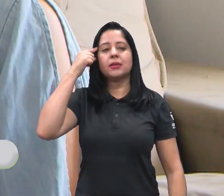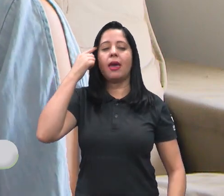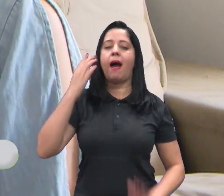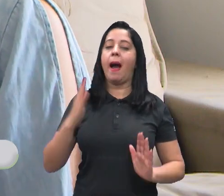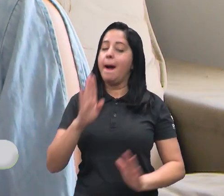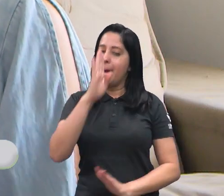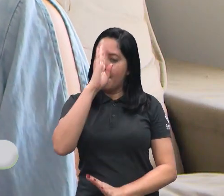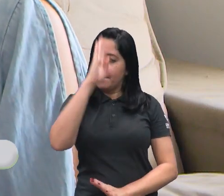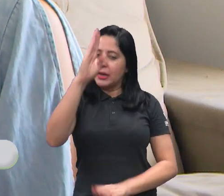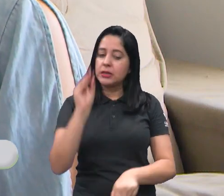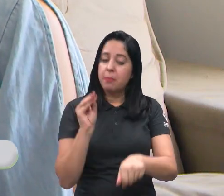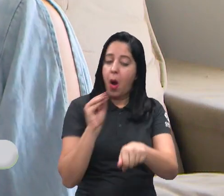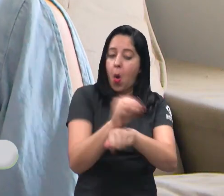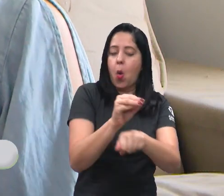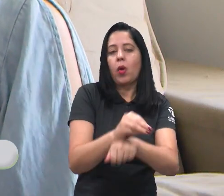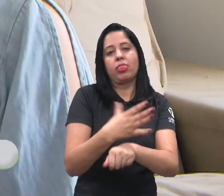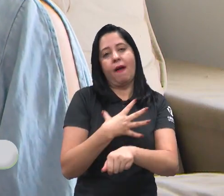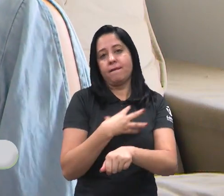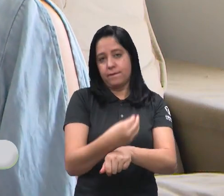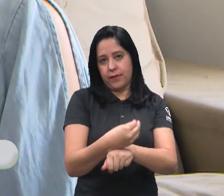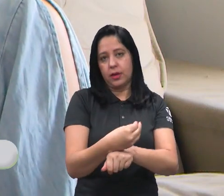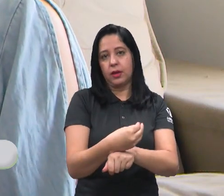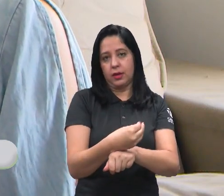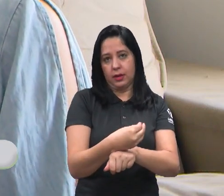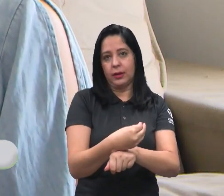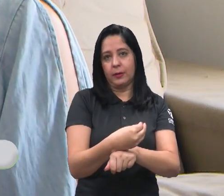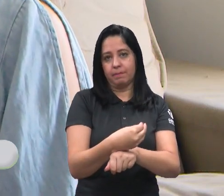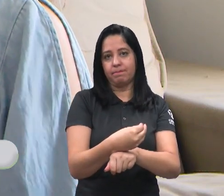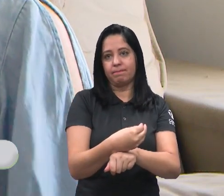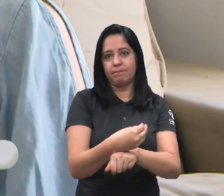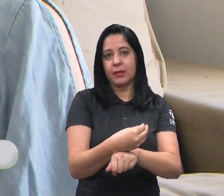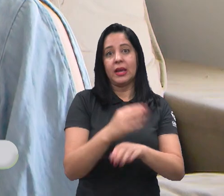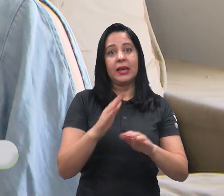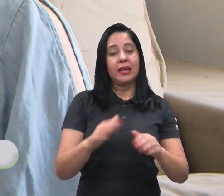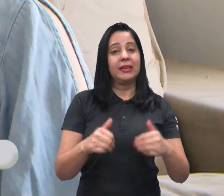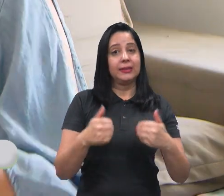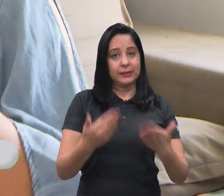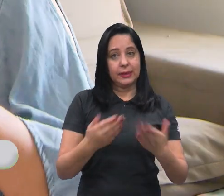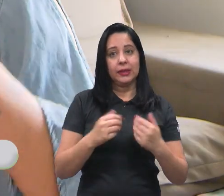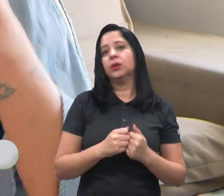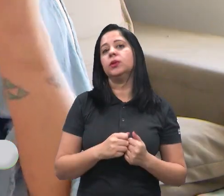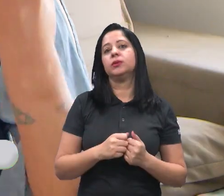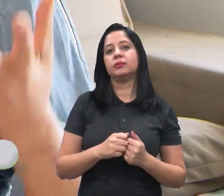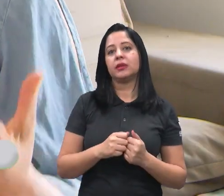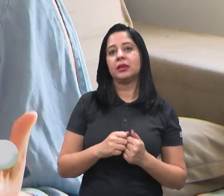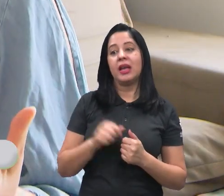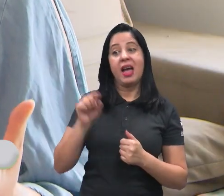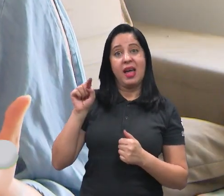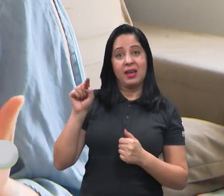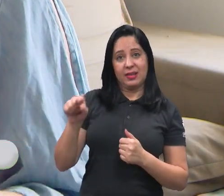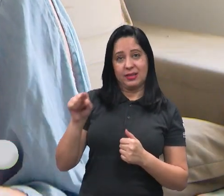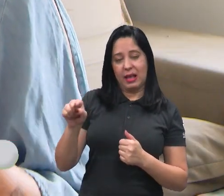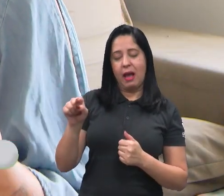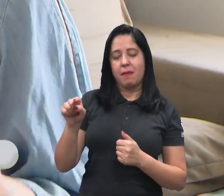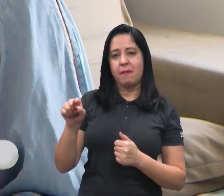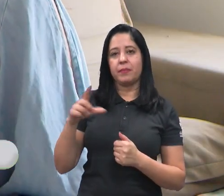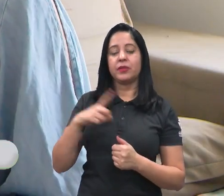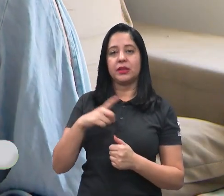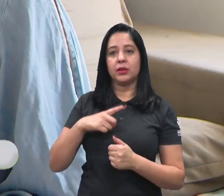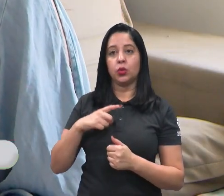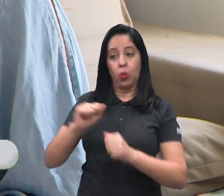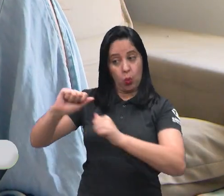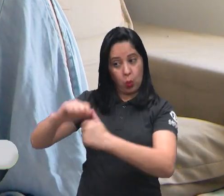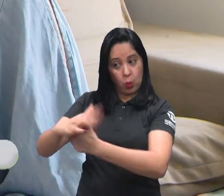Liana. Isso foi muito legal também porque no ITA eles compreenderam. Então a gente tem as mulheres na ciência e é um